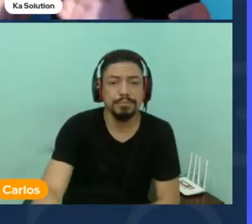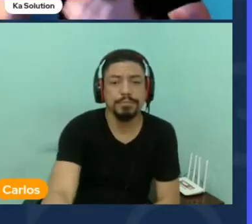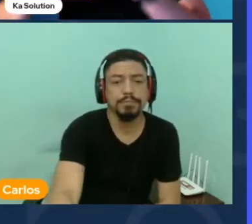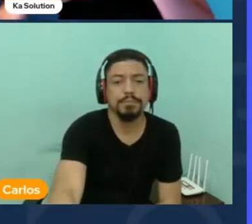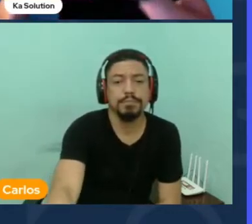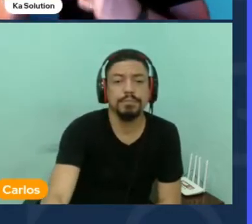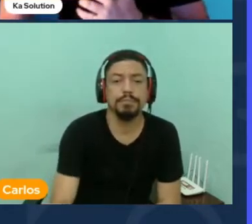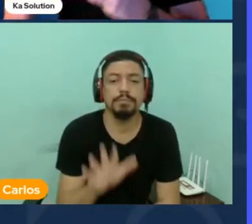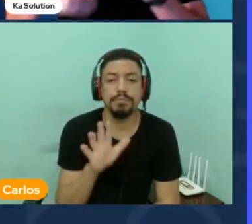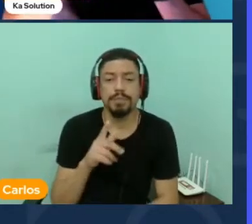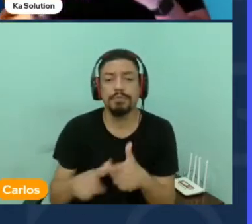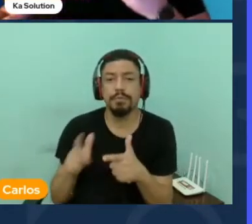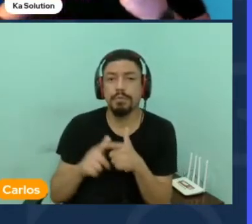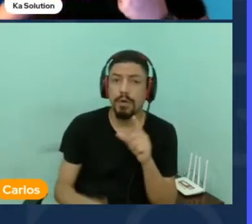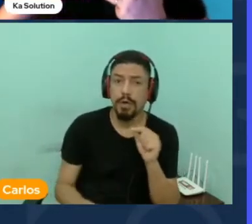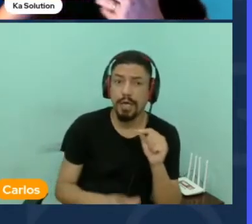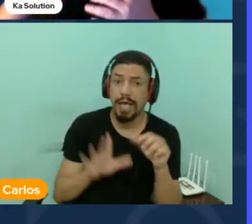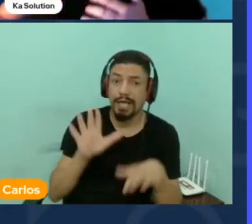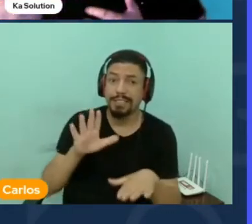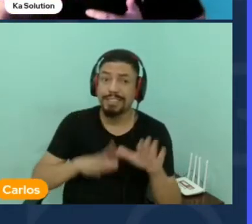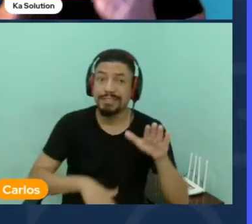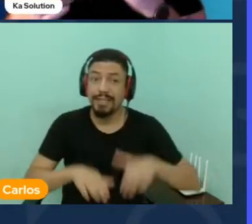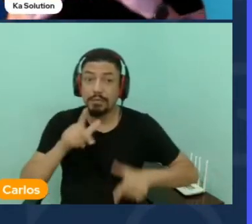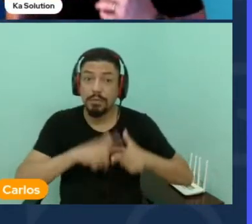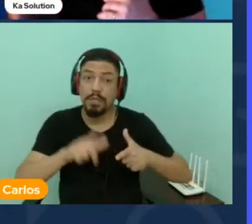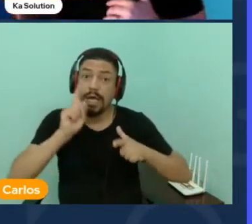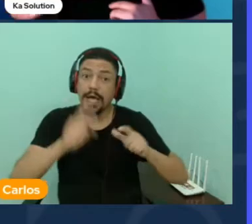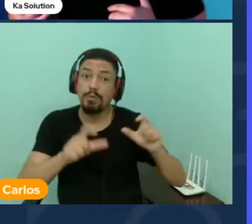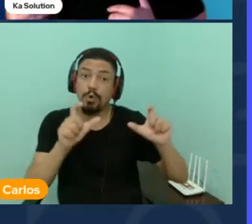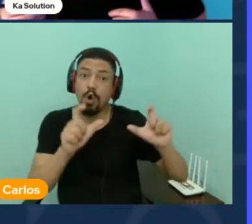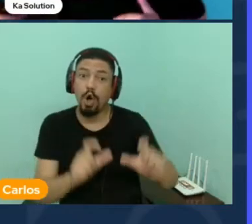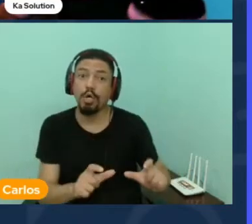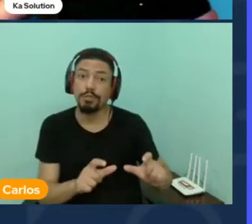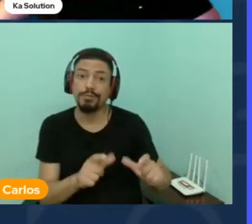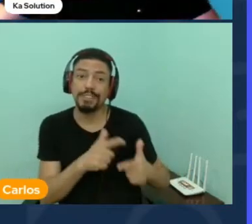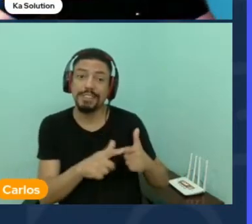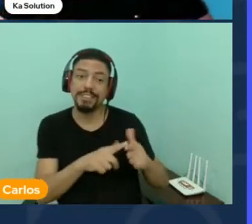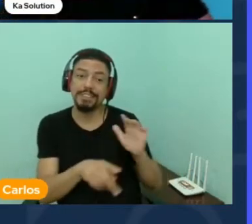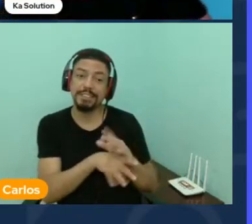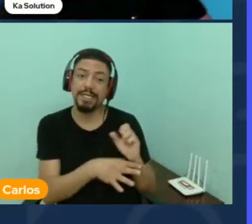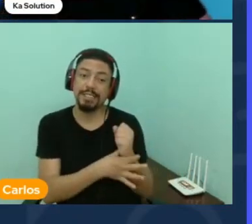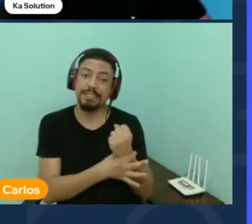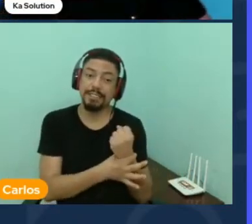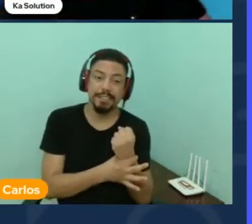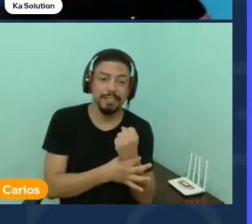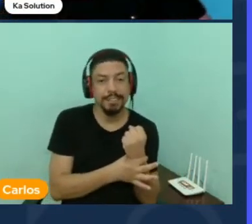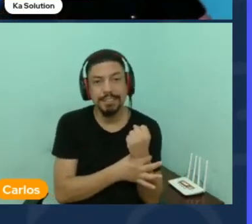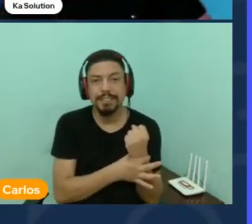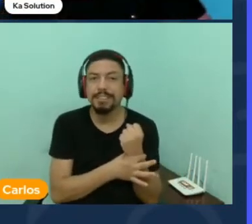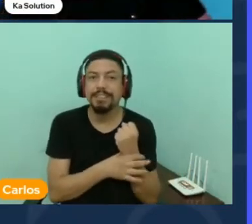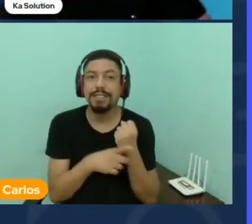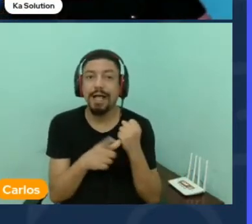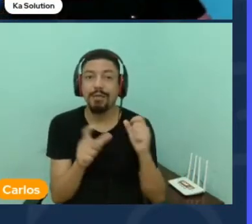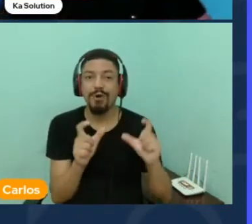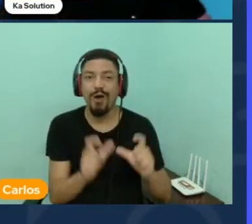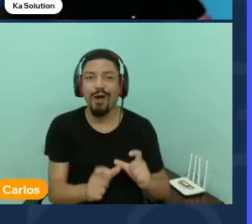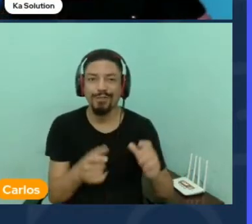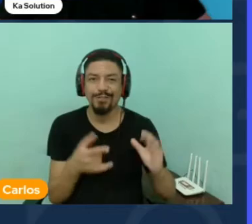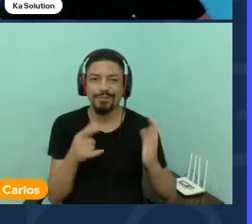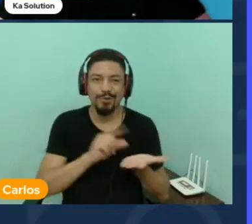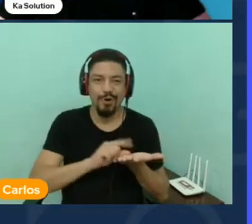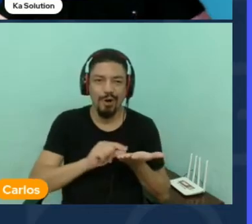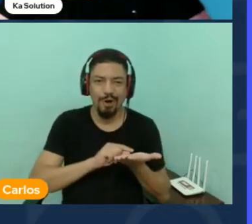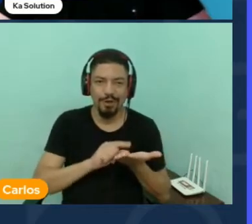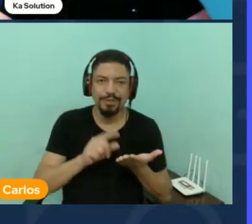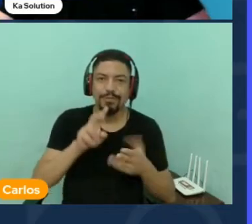Mas o problema pode estar dentro do meu código, né? A vulnerabilidade pode estar no código da minha aplicação. E para isso, a gente tem